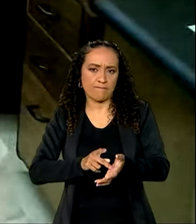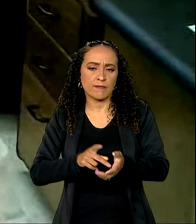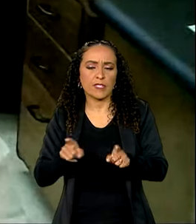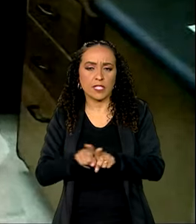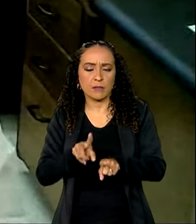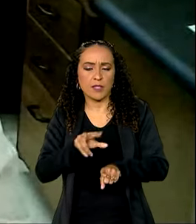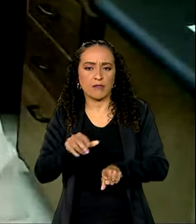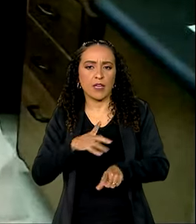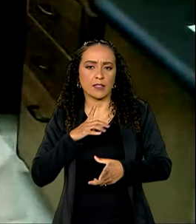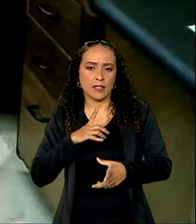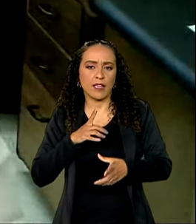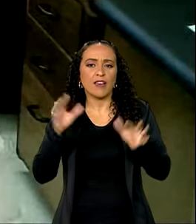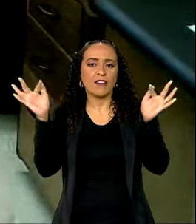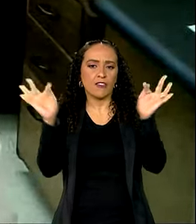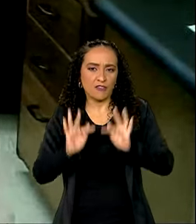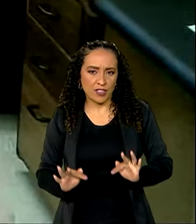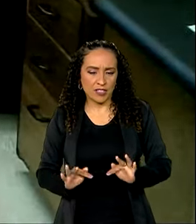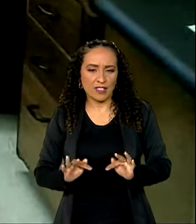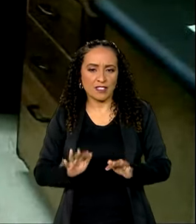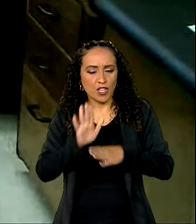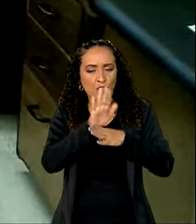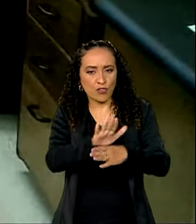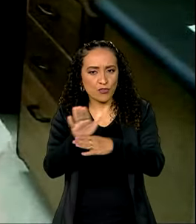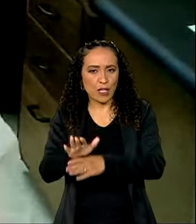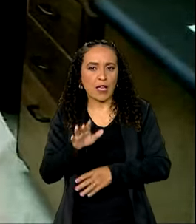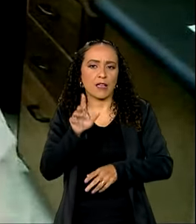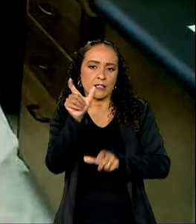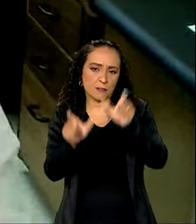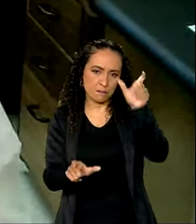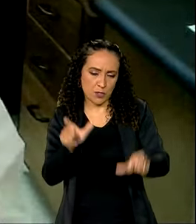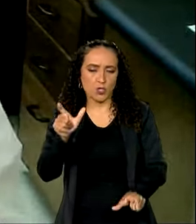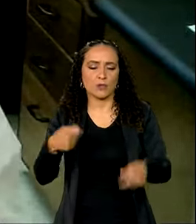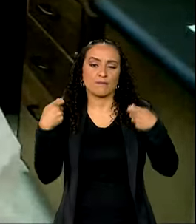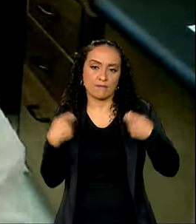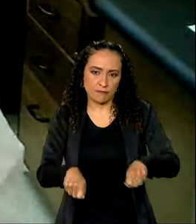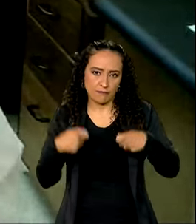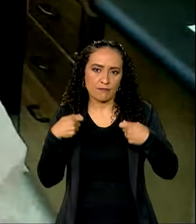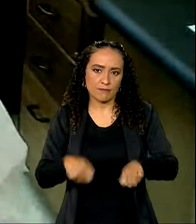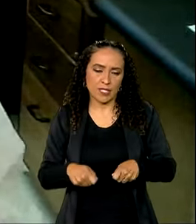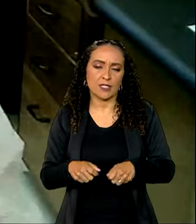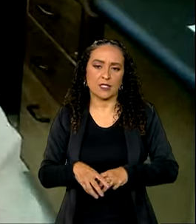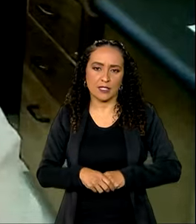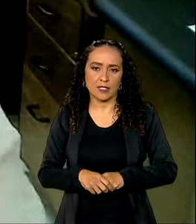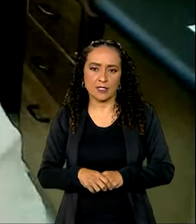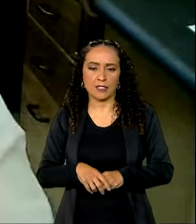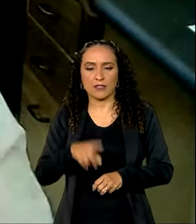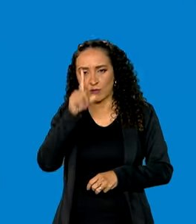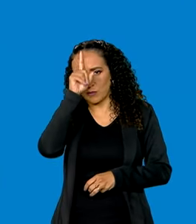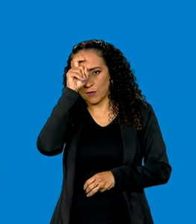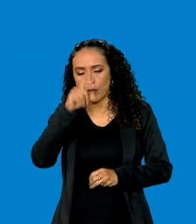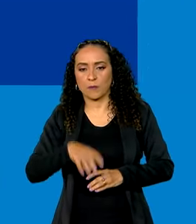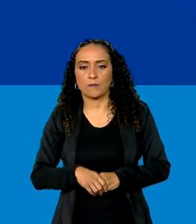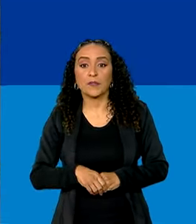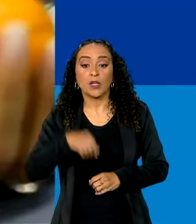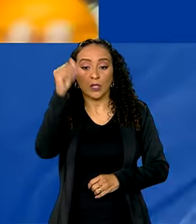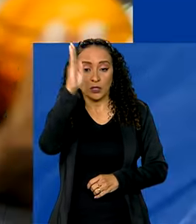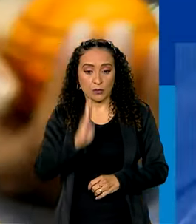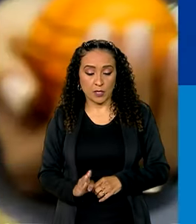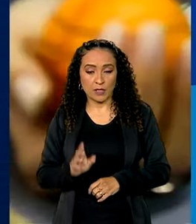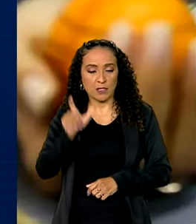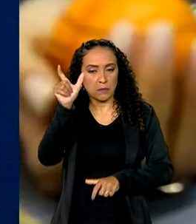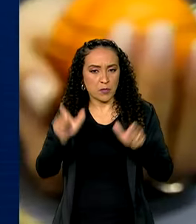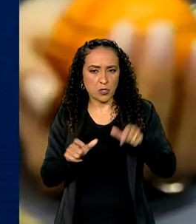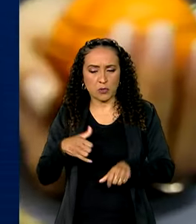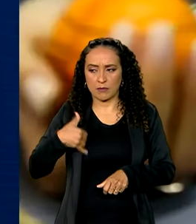vai estar feliz em estar ajudando as pessoas que tanto precisam nos nossos hospitais. No Brasil, pessoas